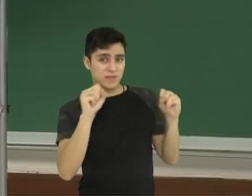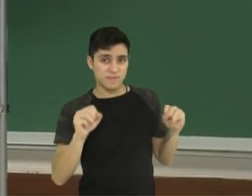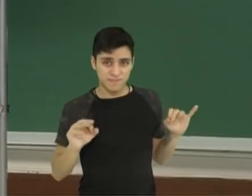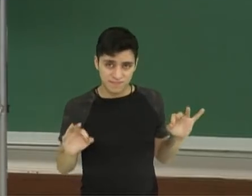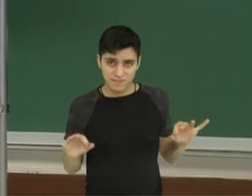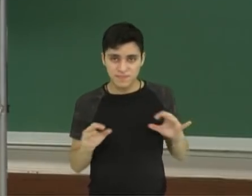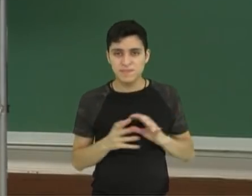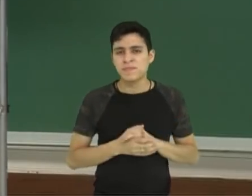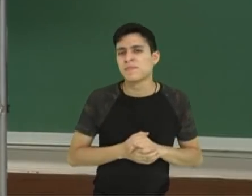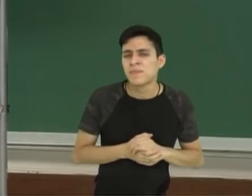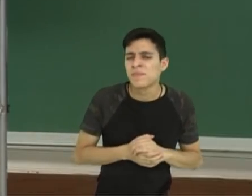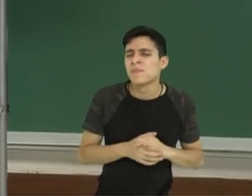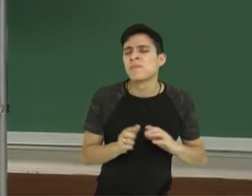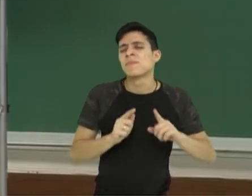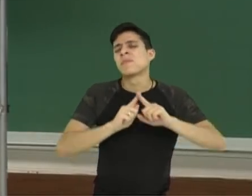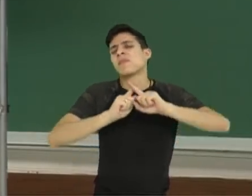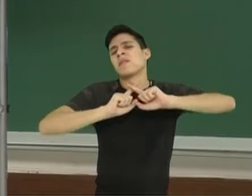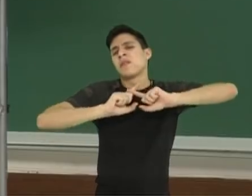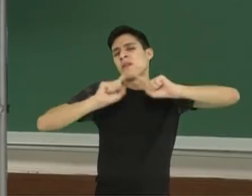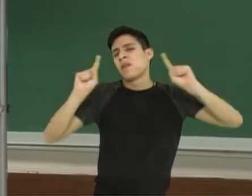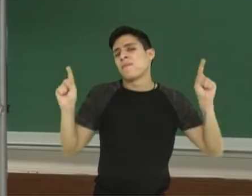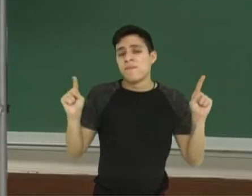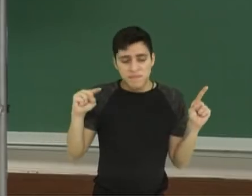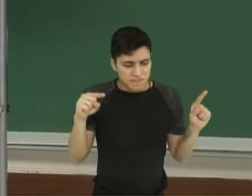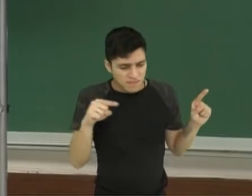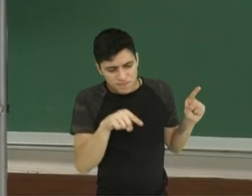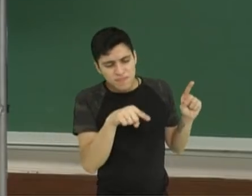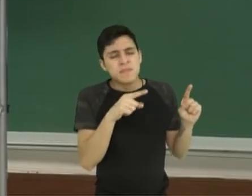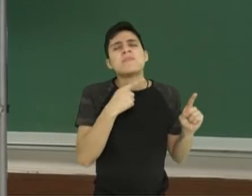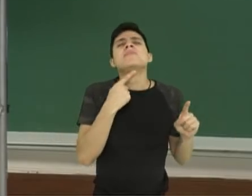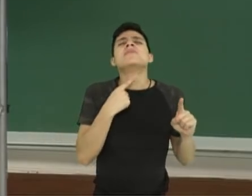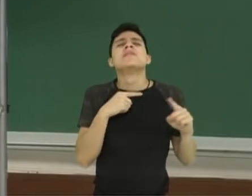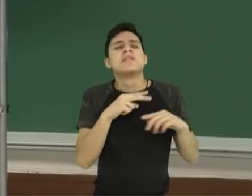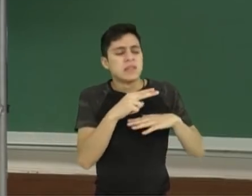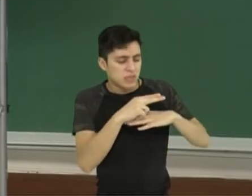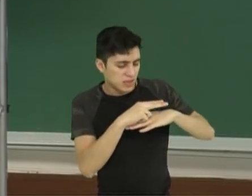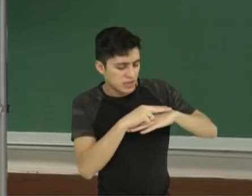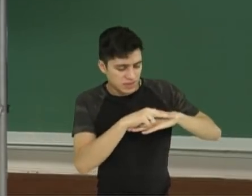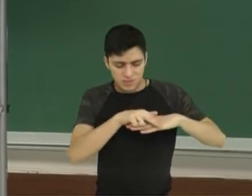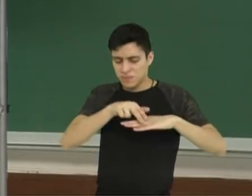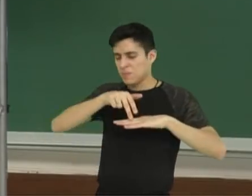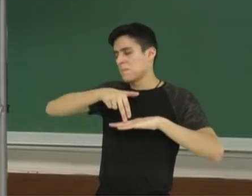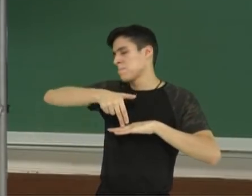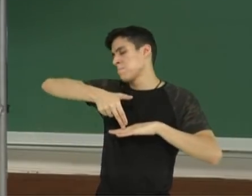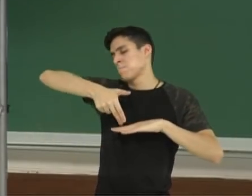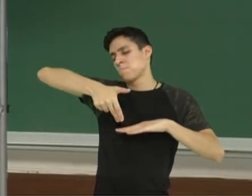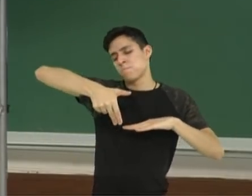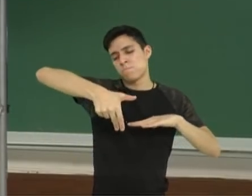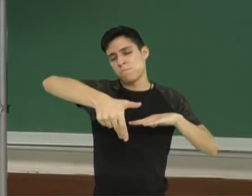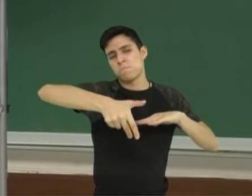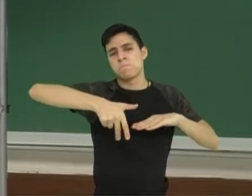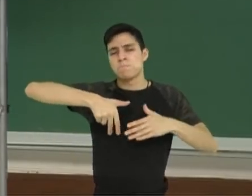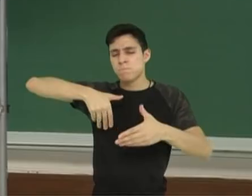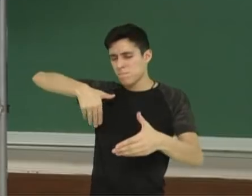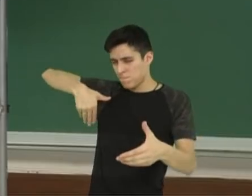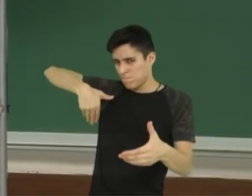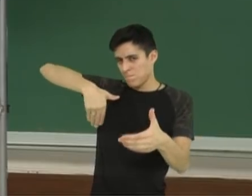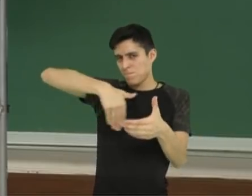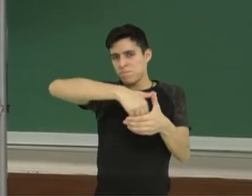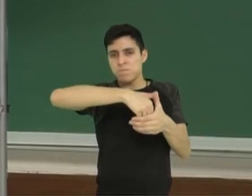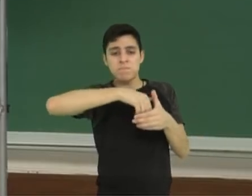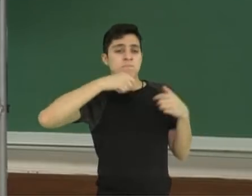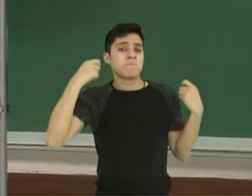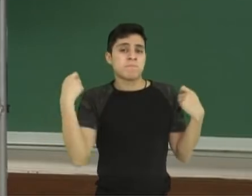músculos. Mas se depois ela quer chutar uma bola, ela quer correr ou ela quer caminhar, ela precisa se